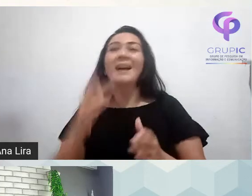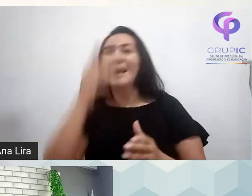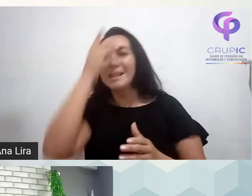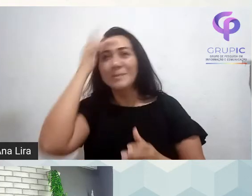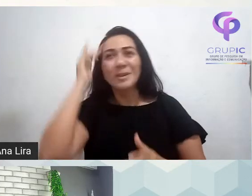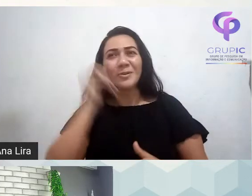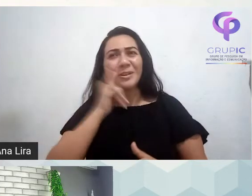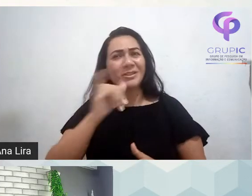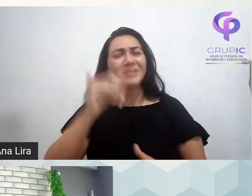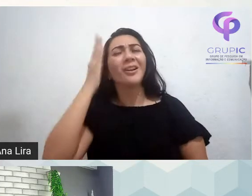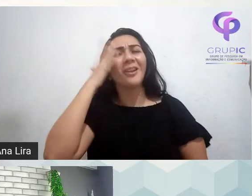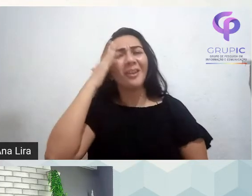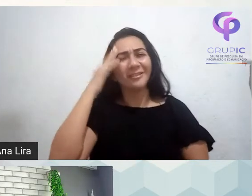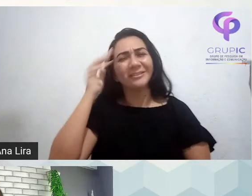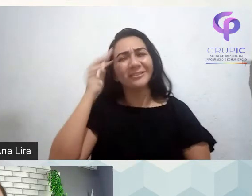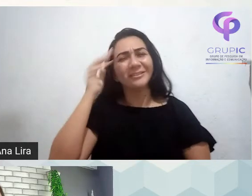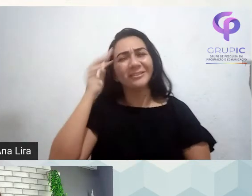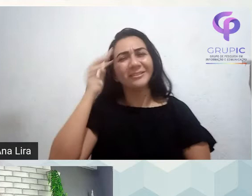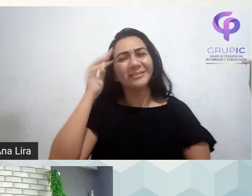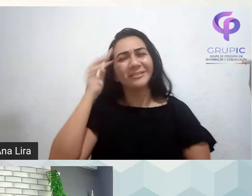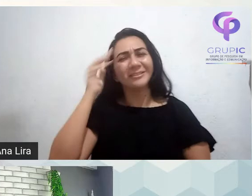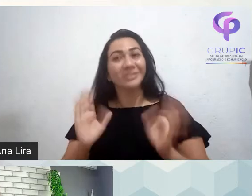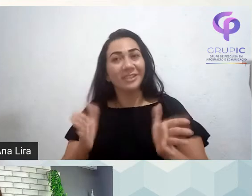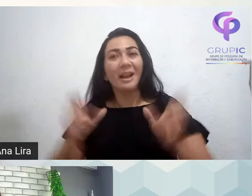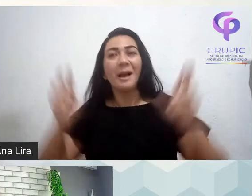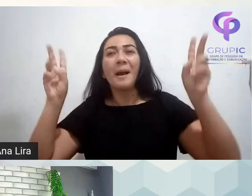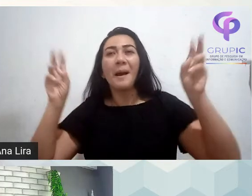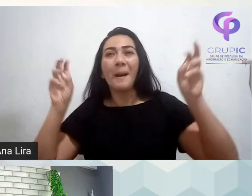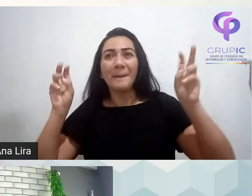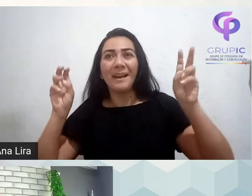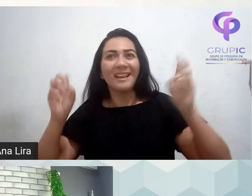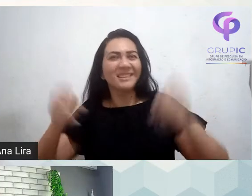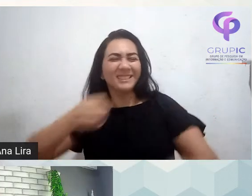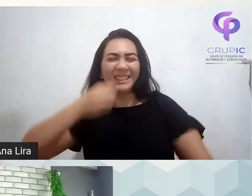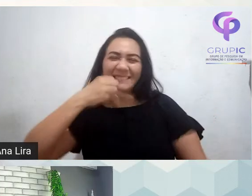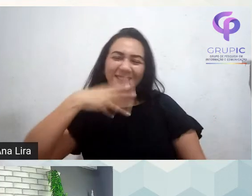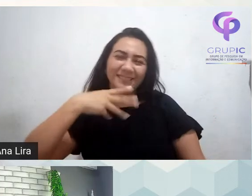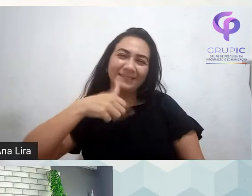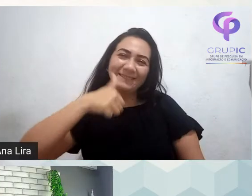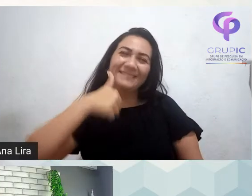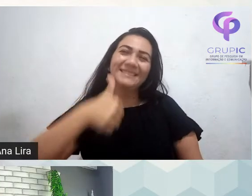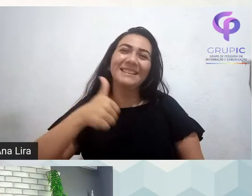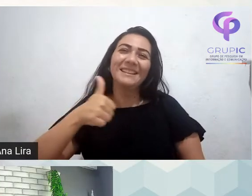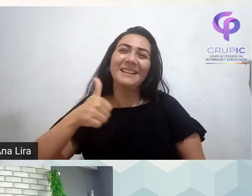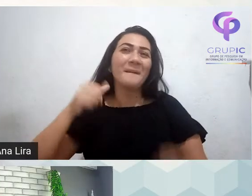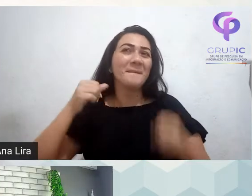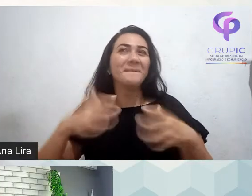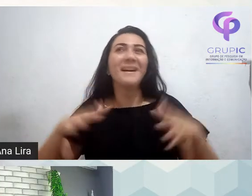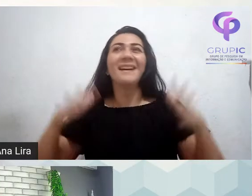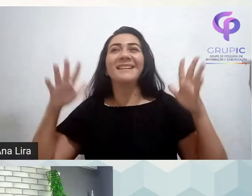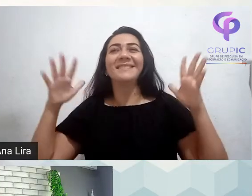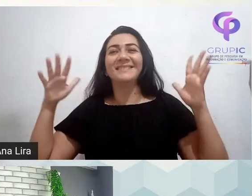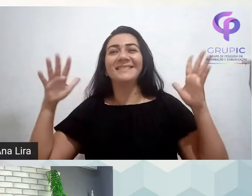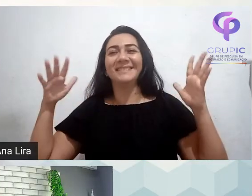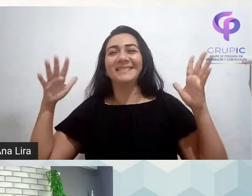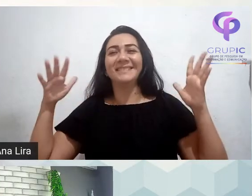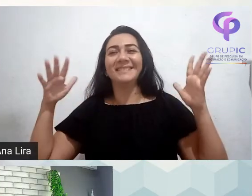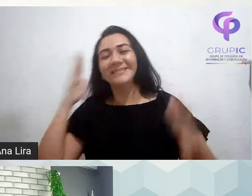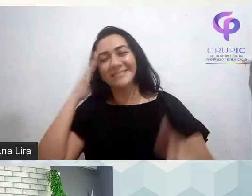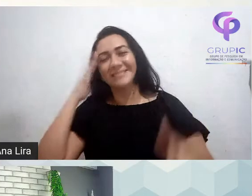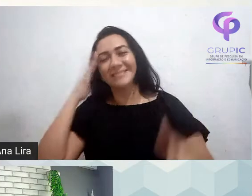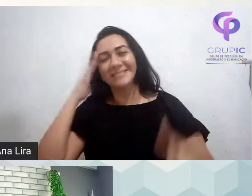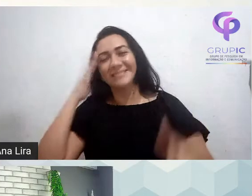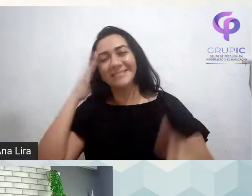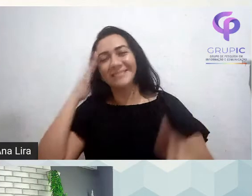E aí, quem manda aqui é o nosso convidado. Então, é a Paola que vai dizer exatamente da forma como ela vai querer trabalhar com